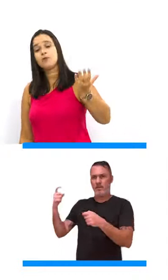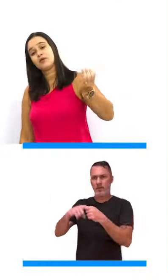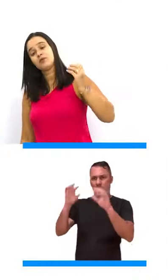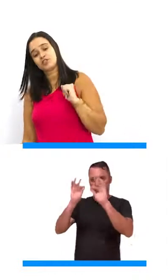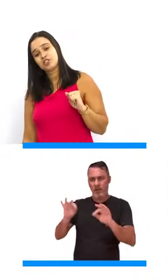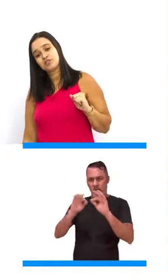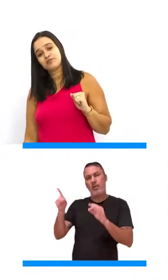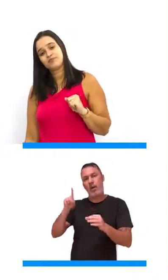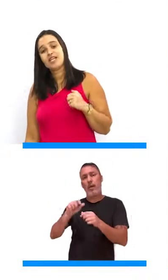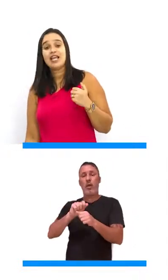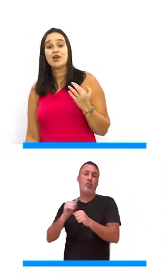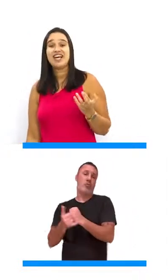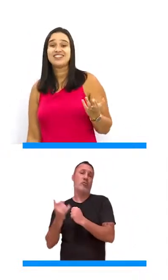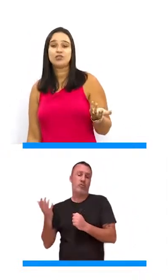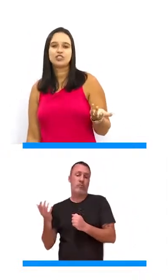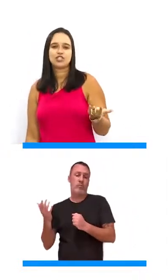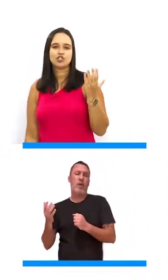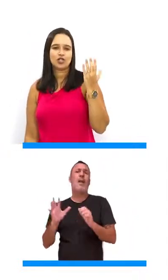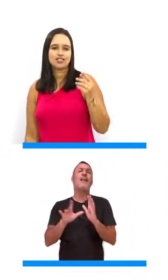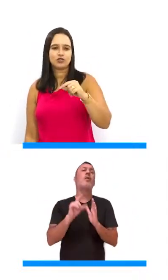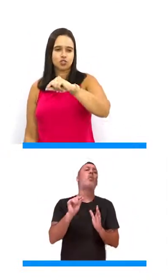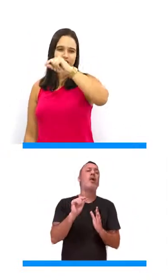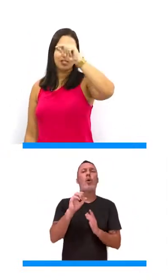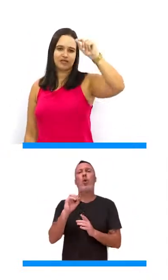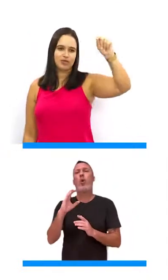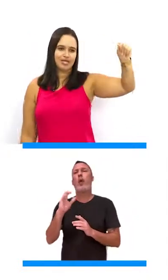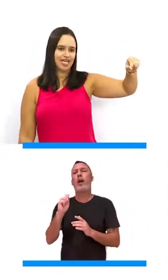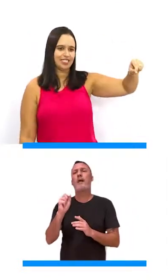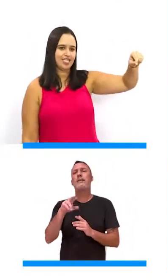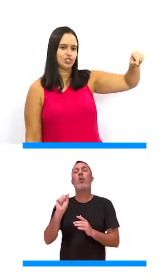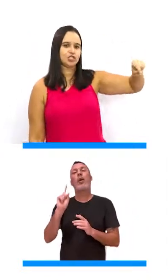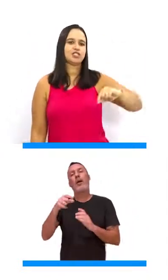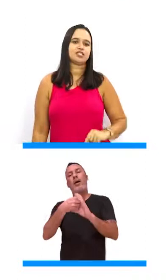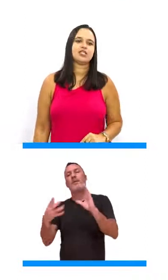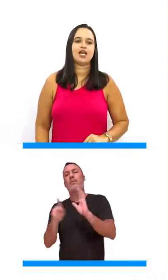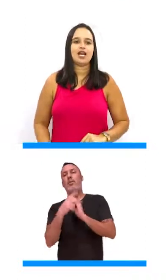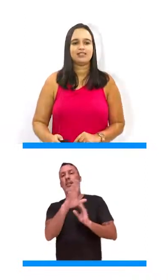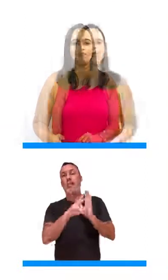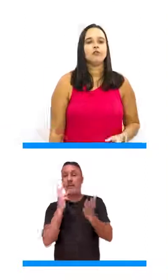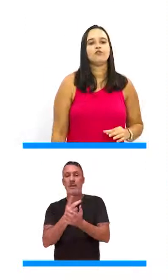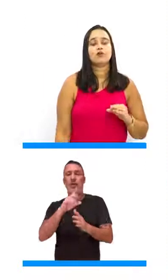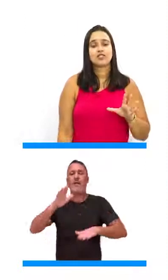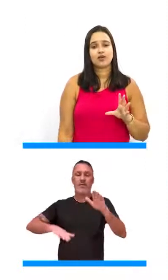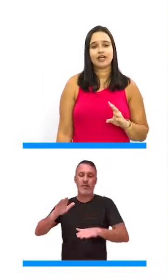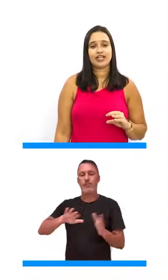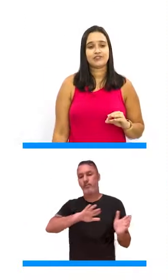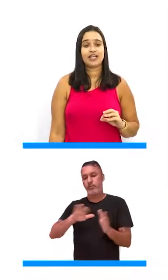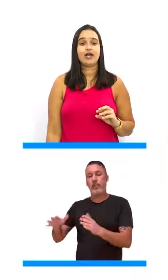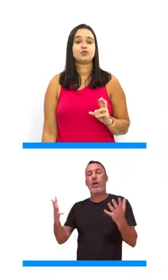ali um adjetivo. É o ladrão de quê? De ocasião. De ocasião é uma característica desse ladrão. Bom, vamos